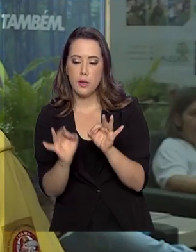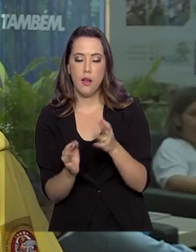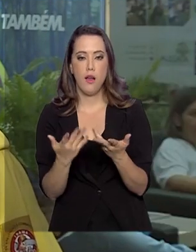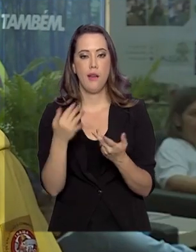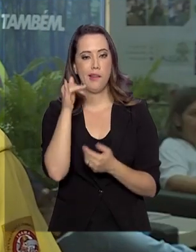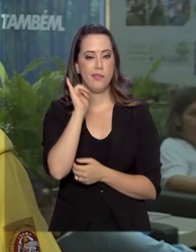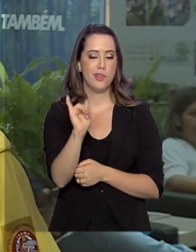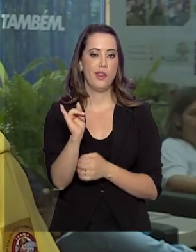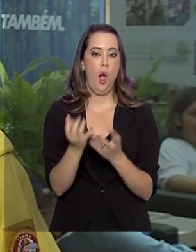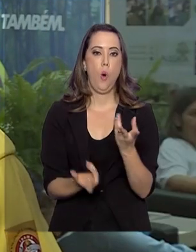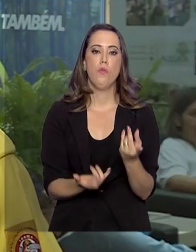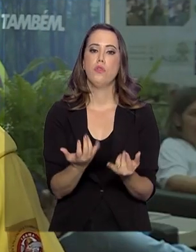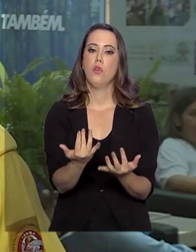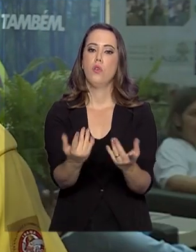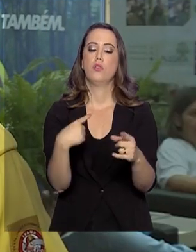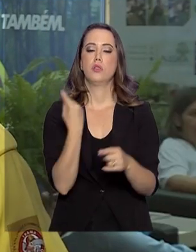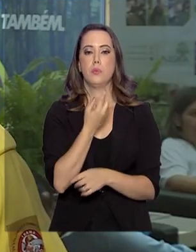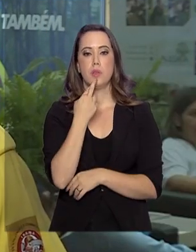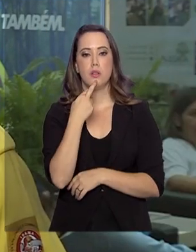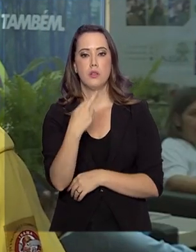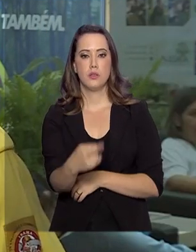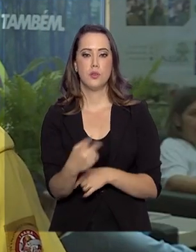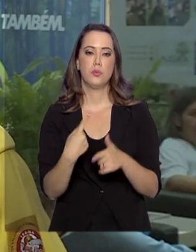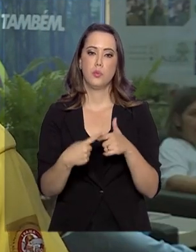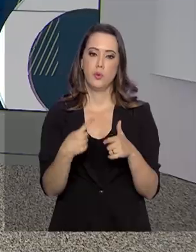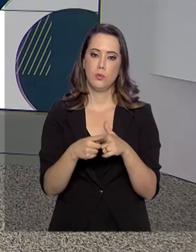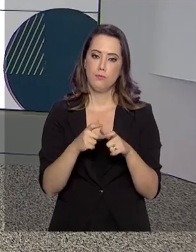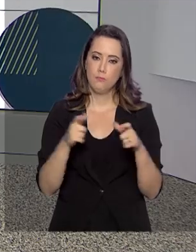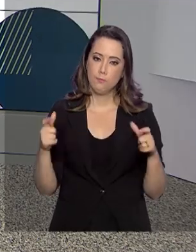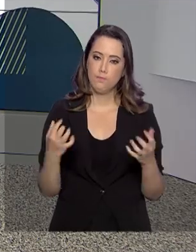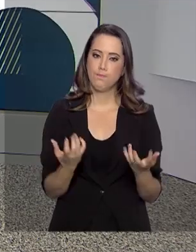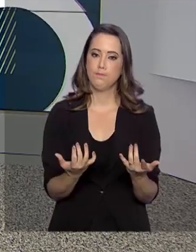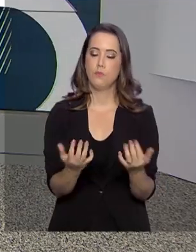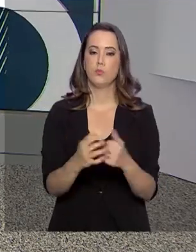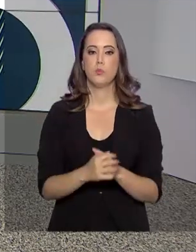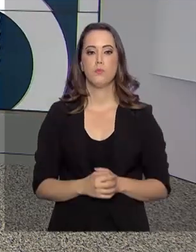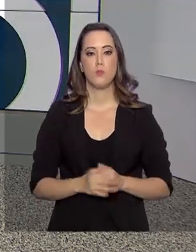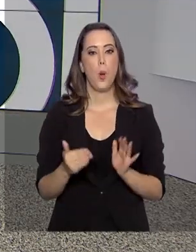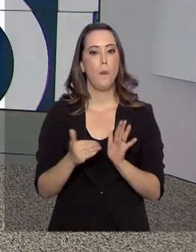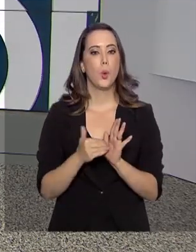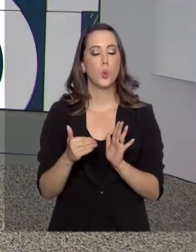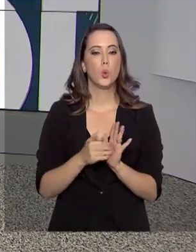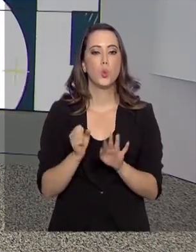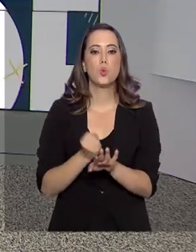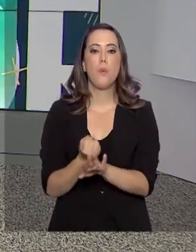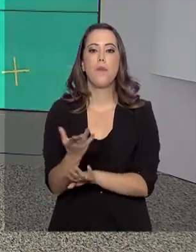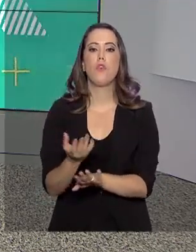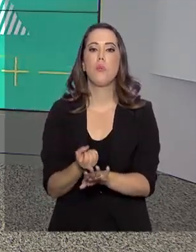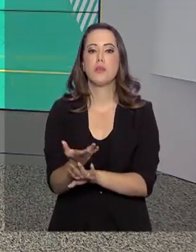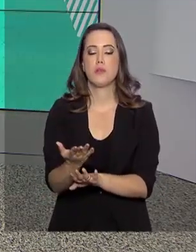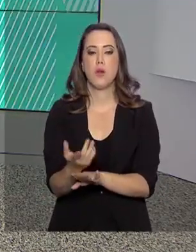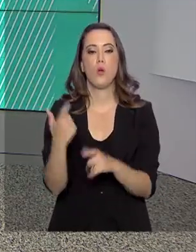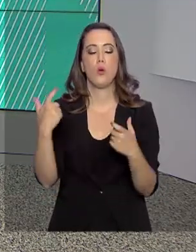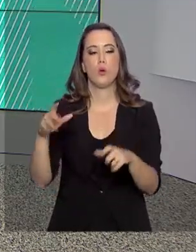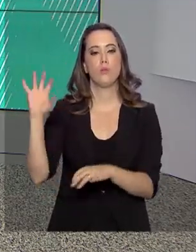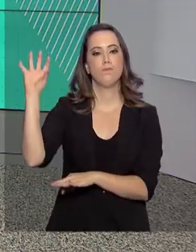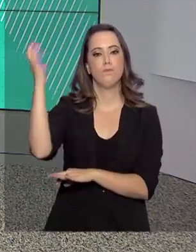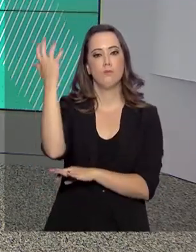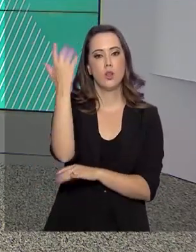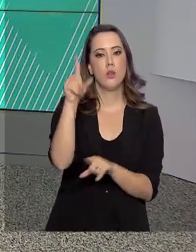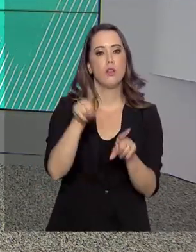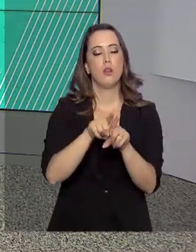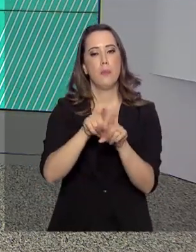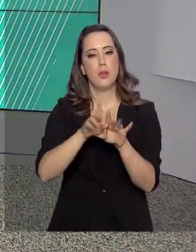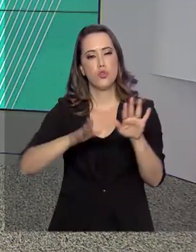cultura e também as nossas respostas aos grandes incêndios e uma última informação parques temáticos e